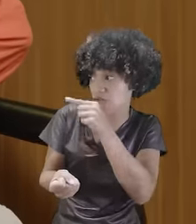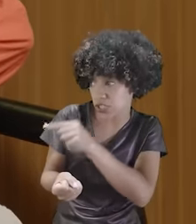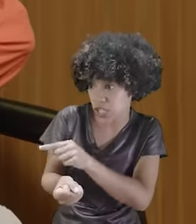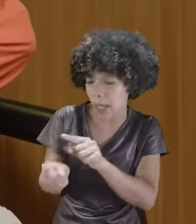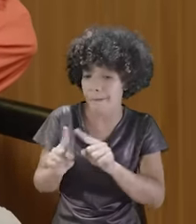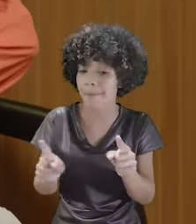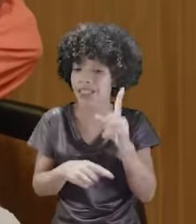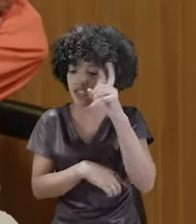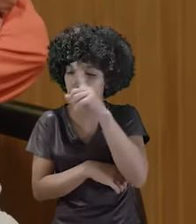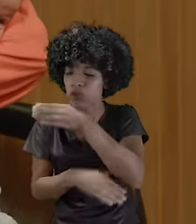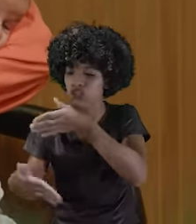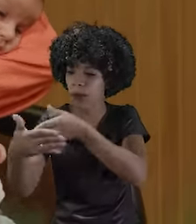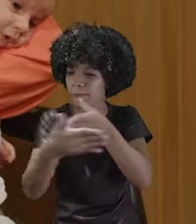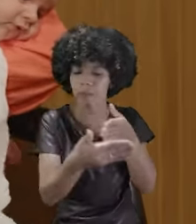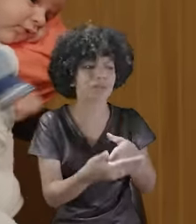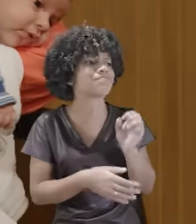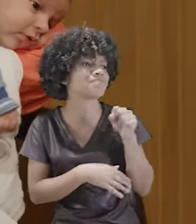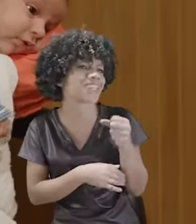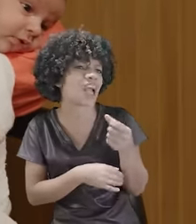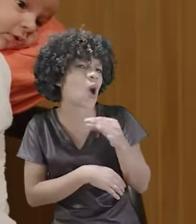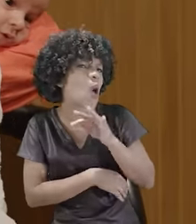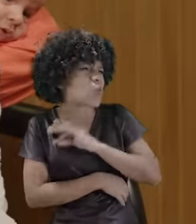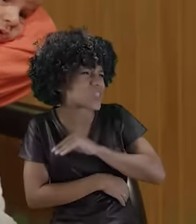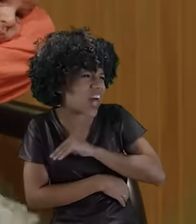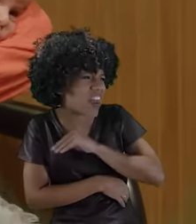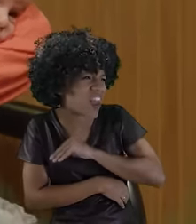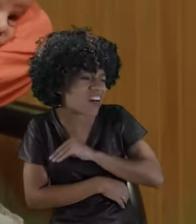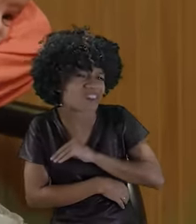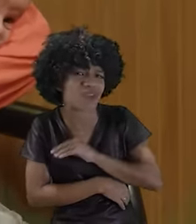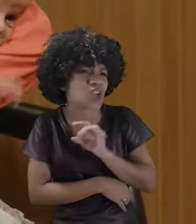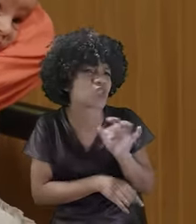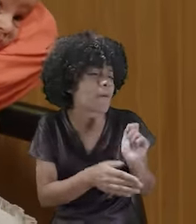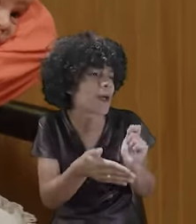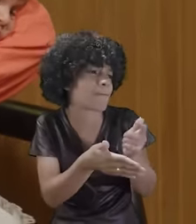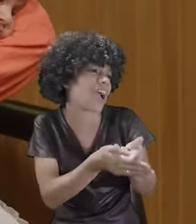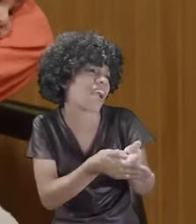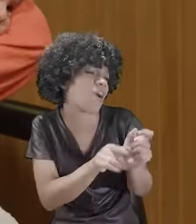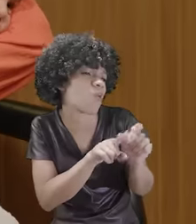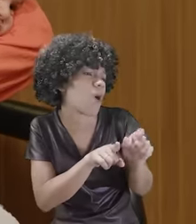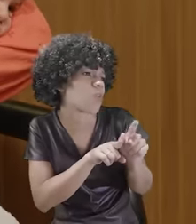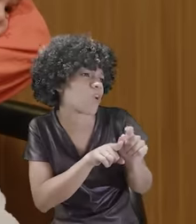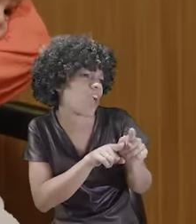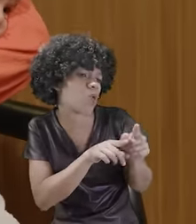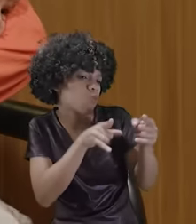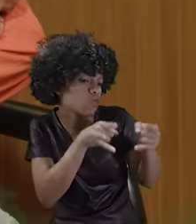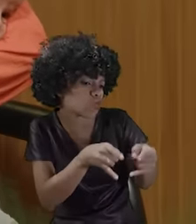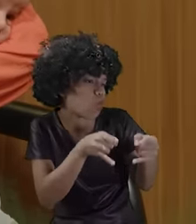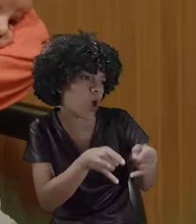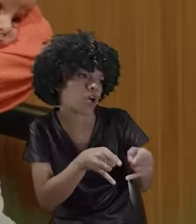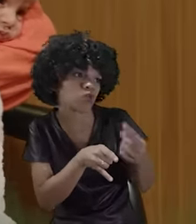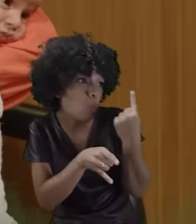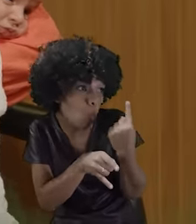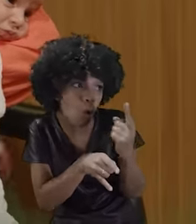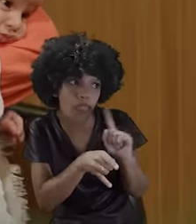muito e o que é o que você recebe da prancha ou para você pagar aluguel da sua o quarto não tem em casa